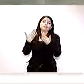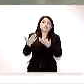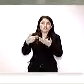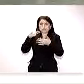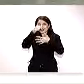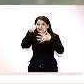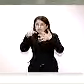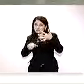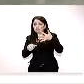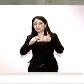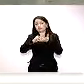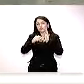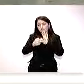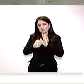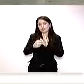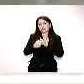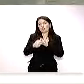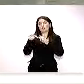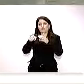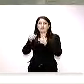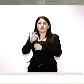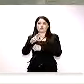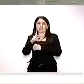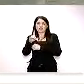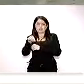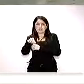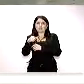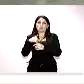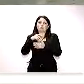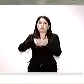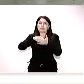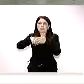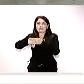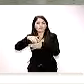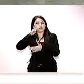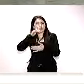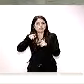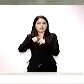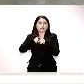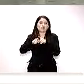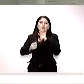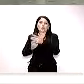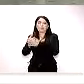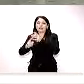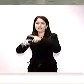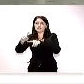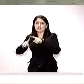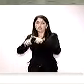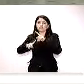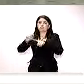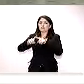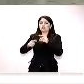apontamentos referem a procedimento adotado pela entidade a contratação de pessoal e aquisição de produto não houve constatação de